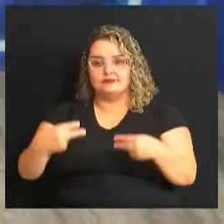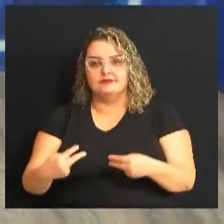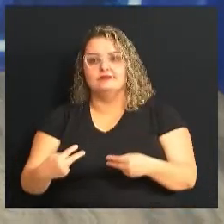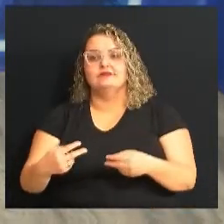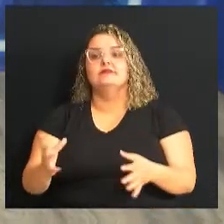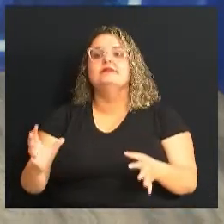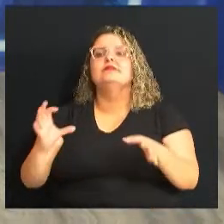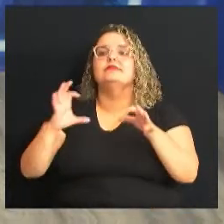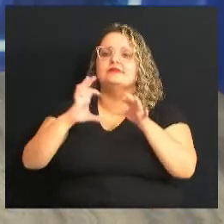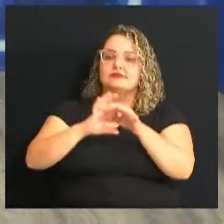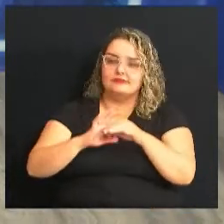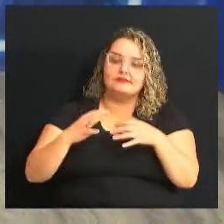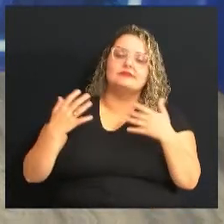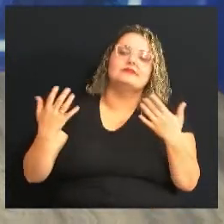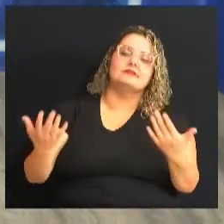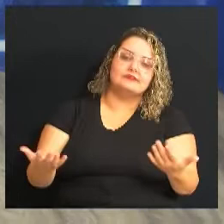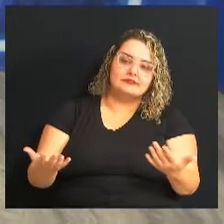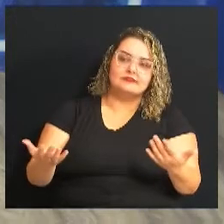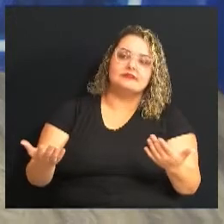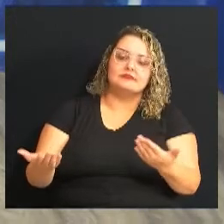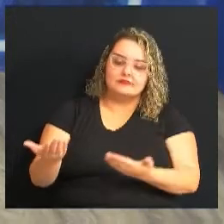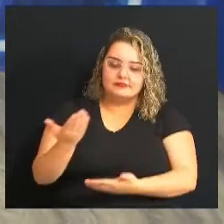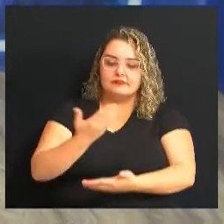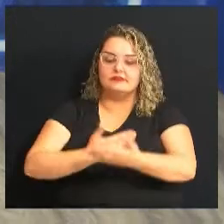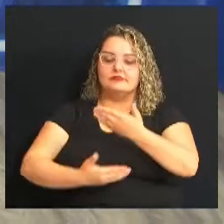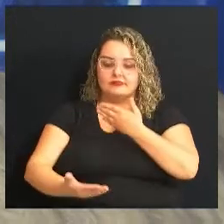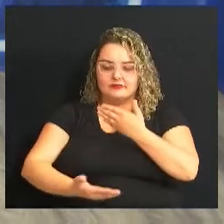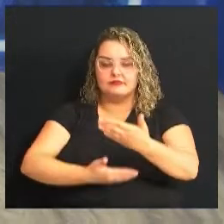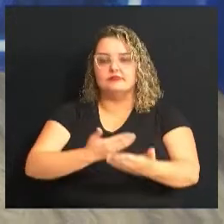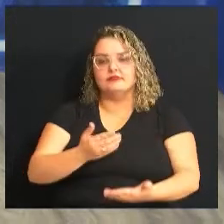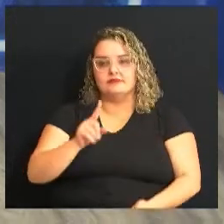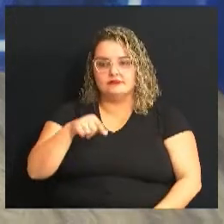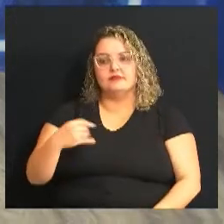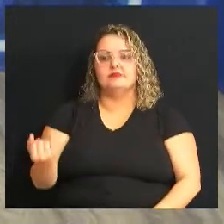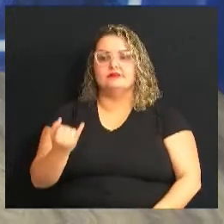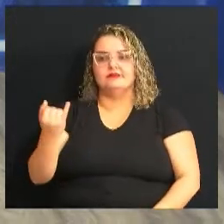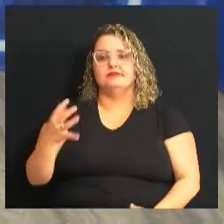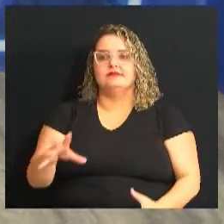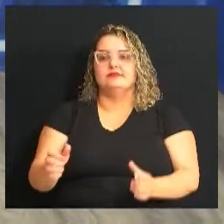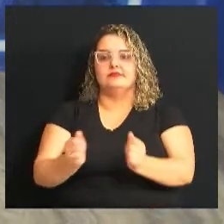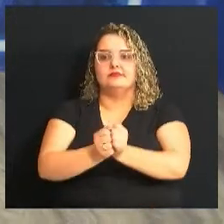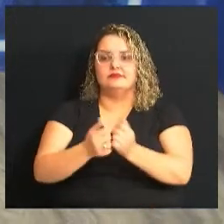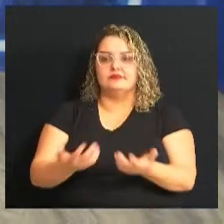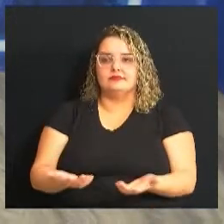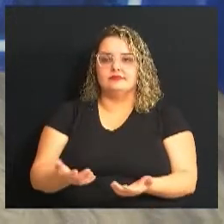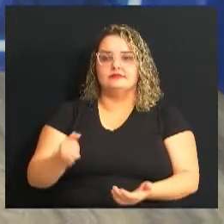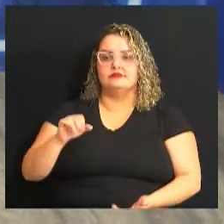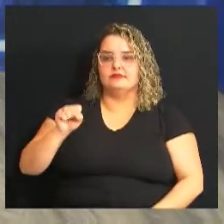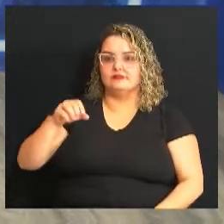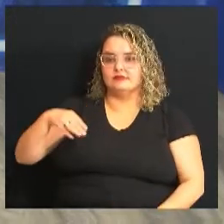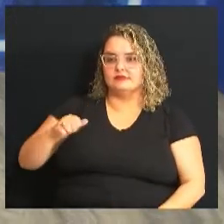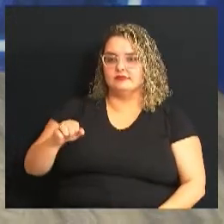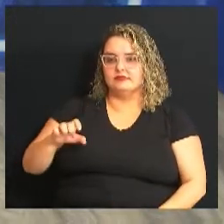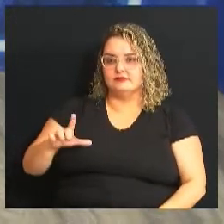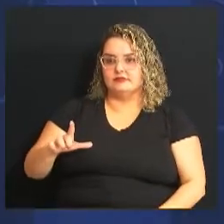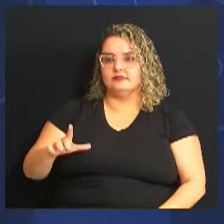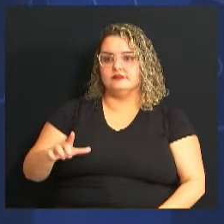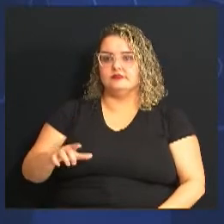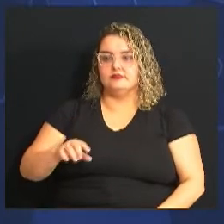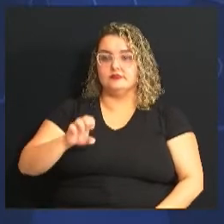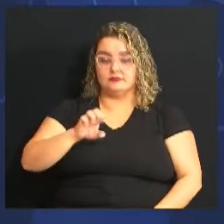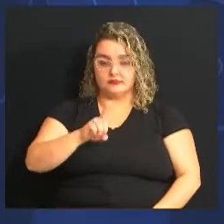aliado, então, a essa troca que é muito importante, que só tem a agregar. Ismael, na edição do ano passado,